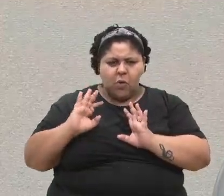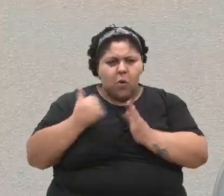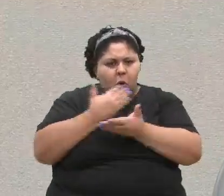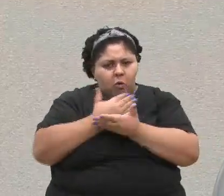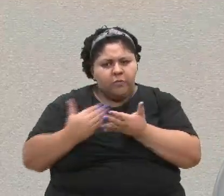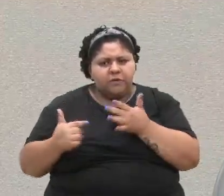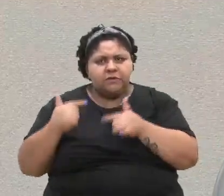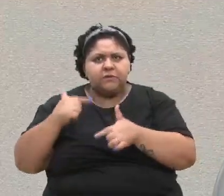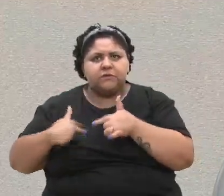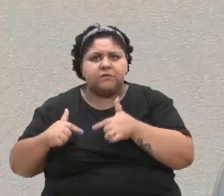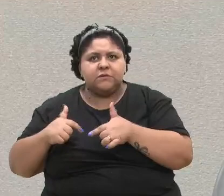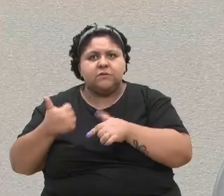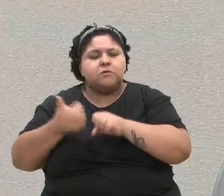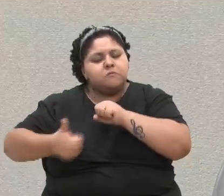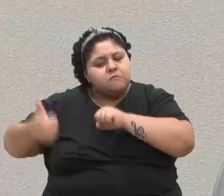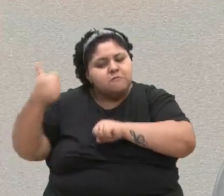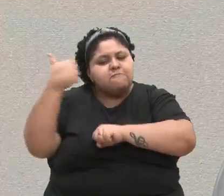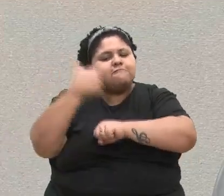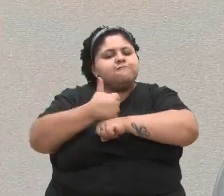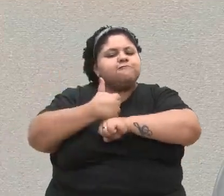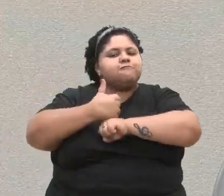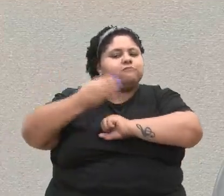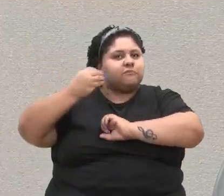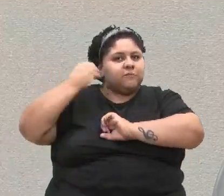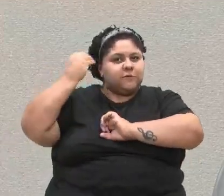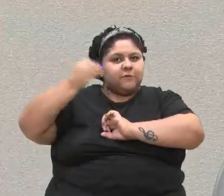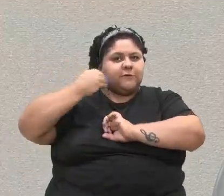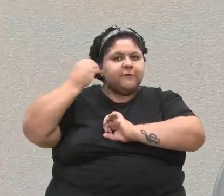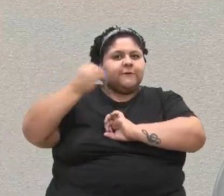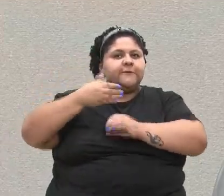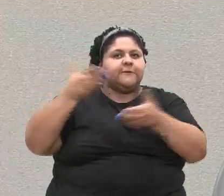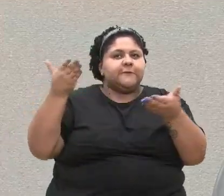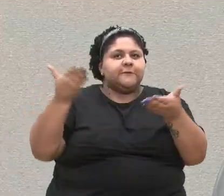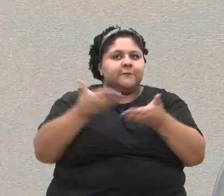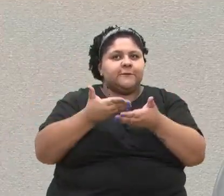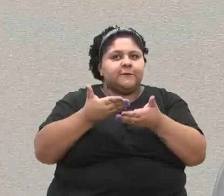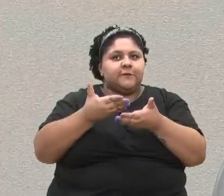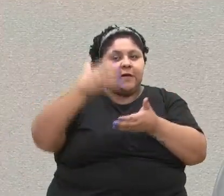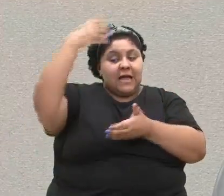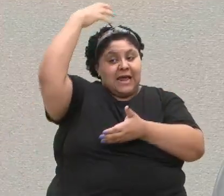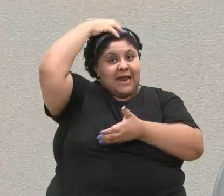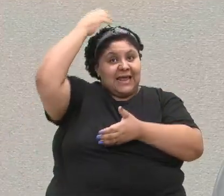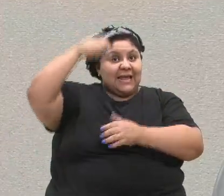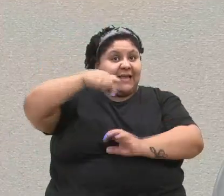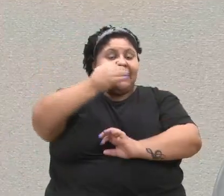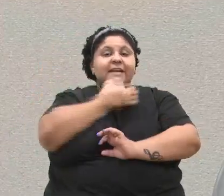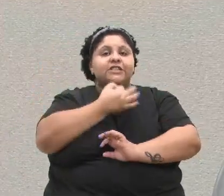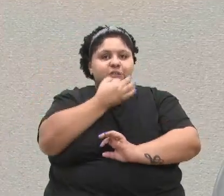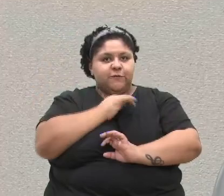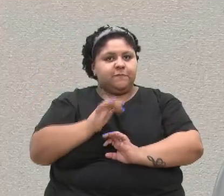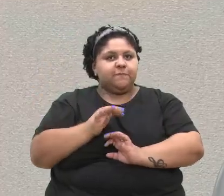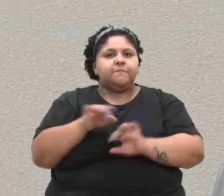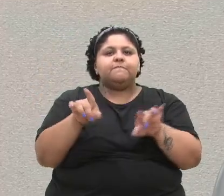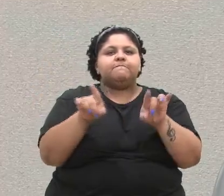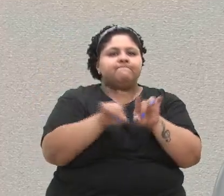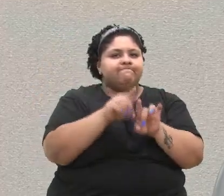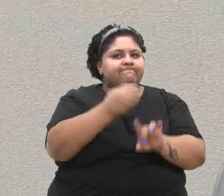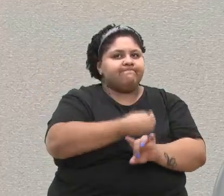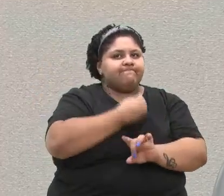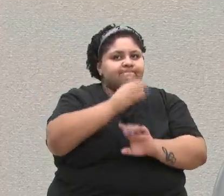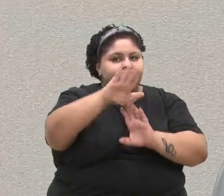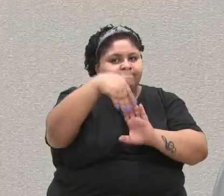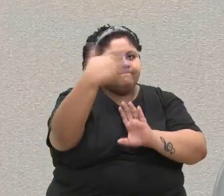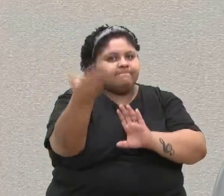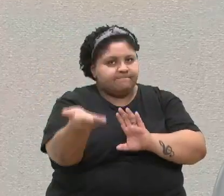né, vindo com uma experiência, com uma bagagem de ter sido nossa soberana aqui no município de Caxias do Sul, também uma vivência no exterior, né, a